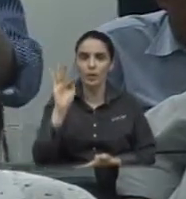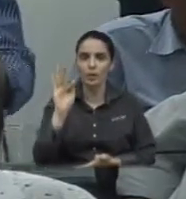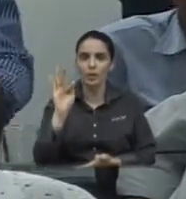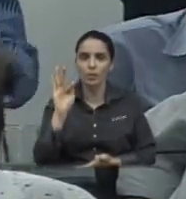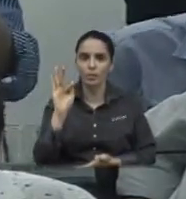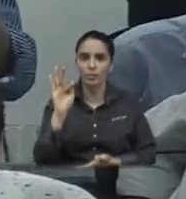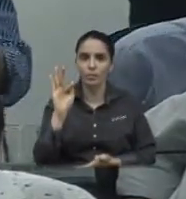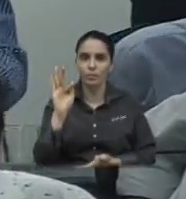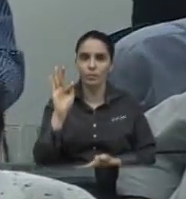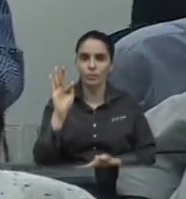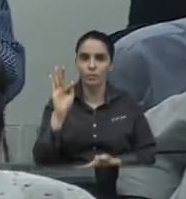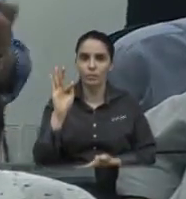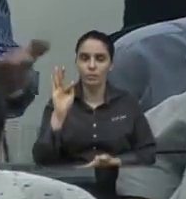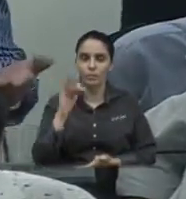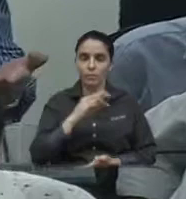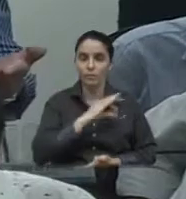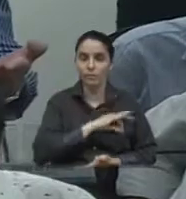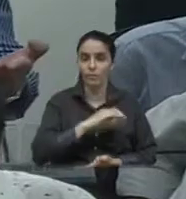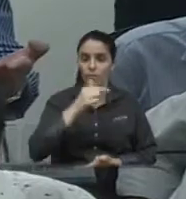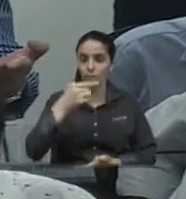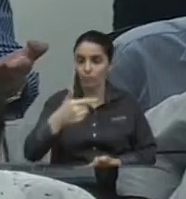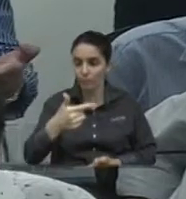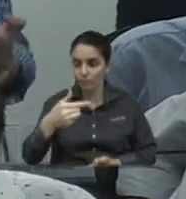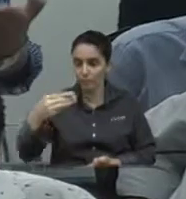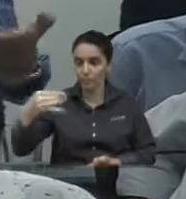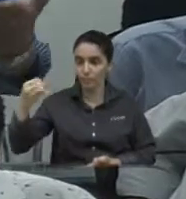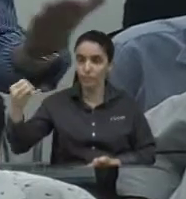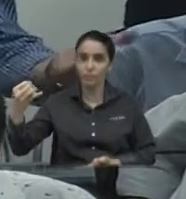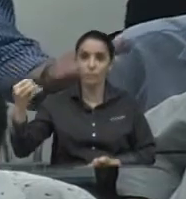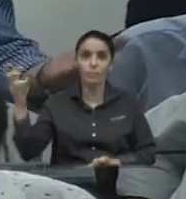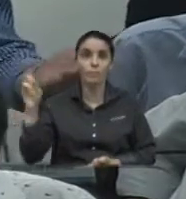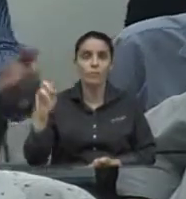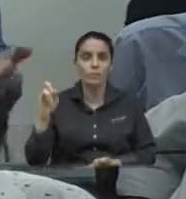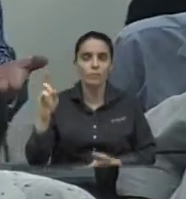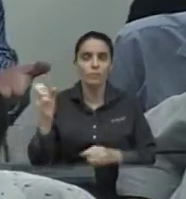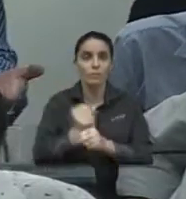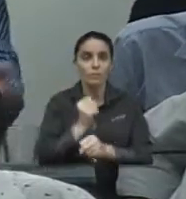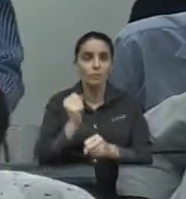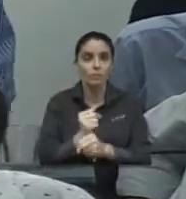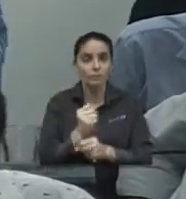R$2 milhões ao ano. R$2 milhões.